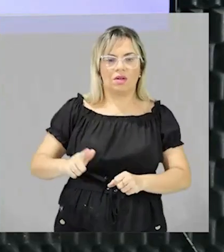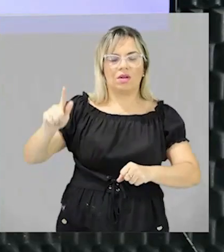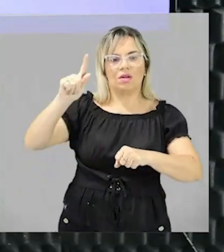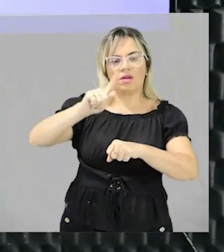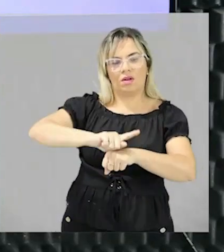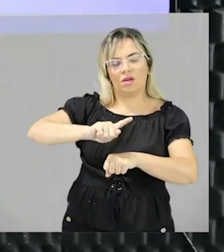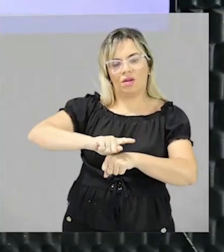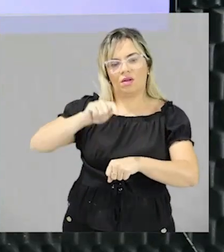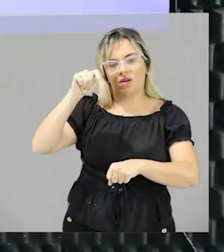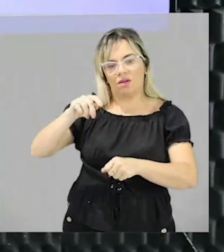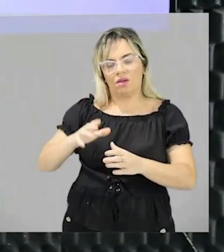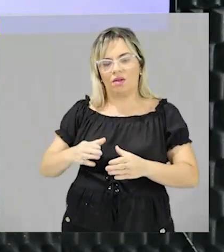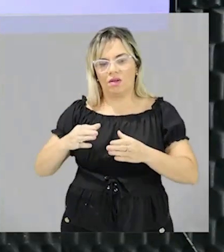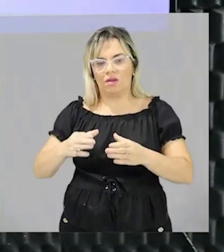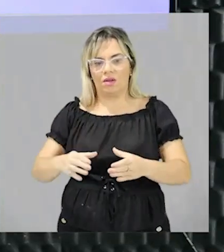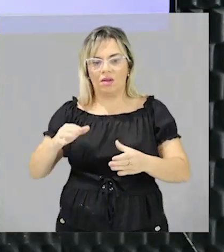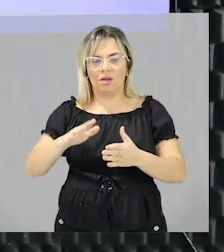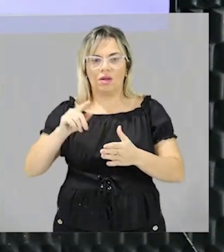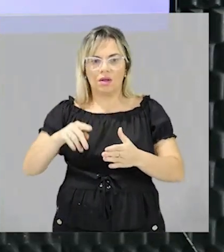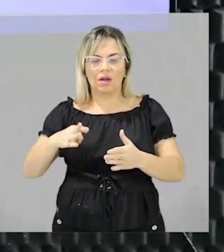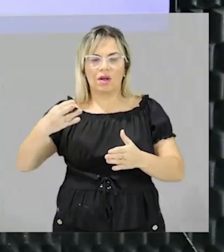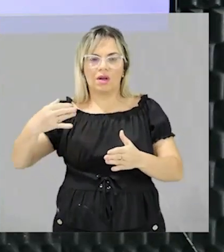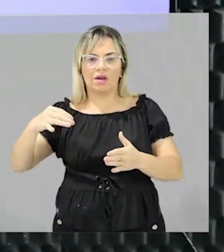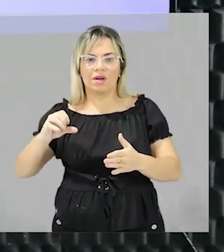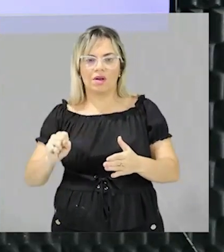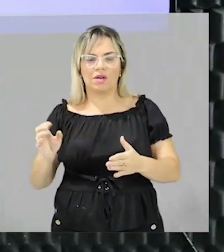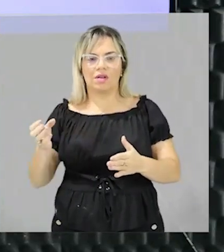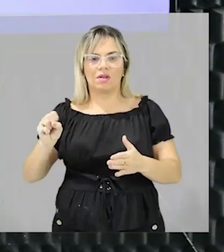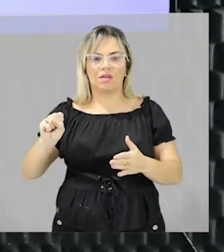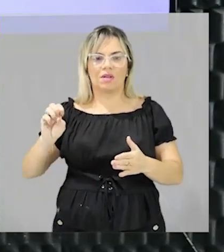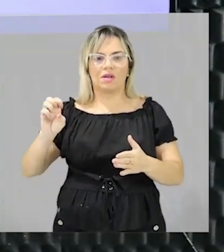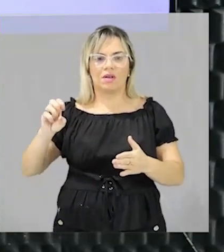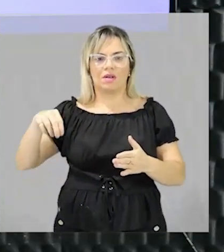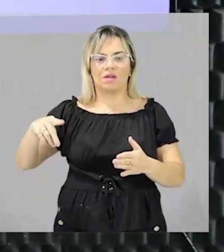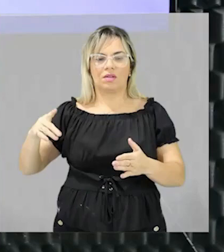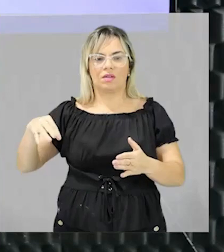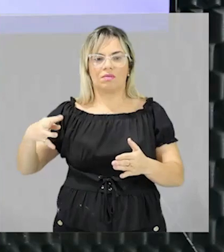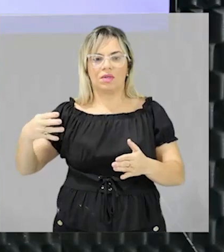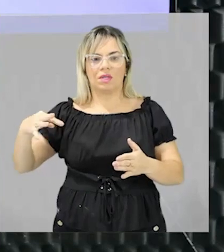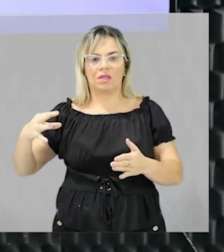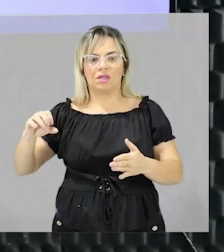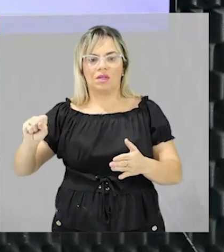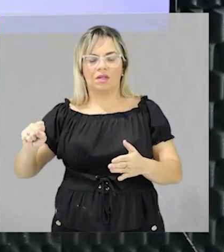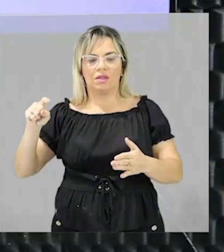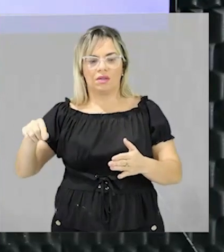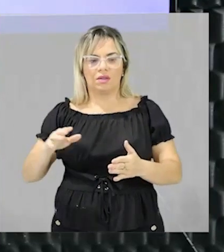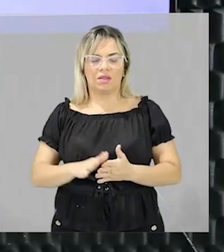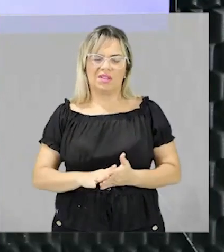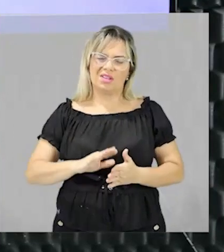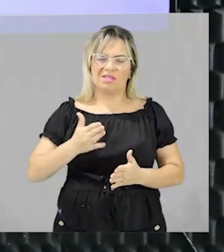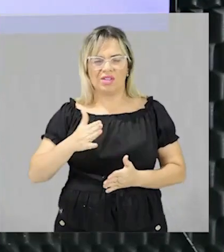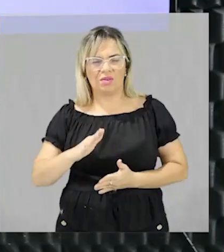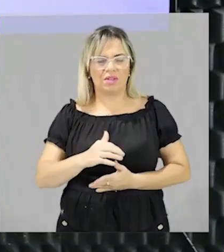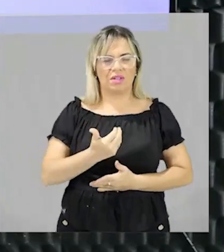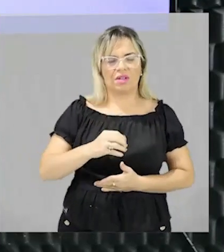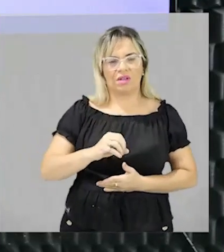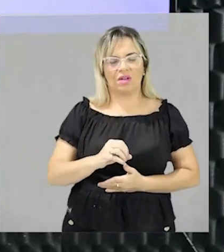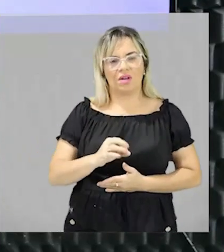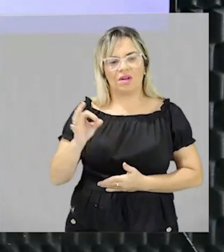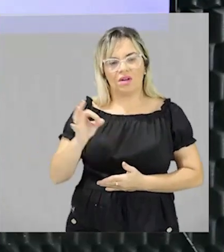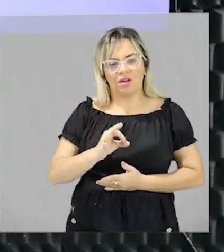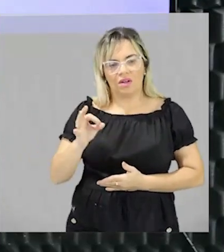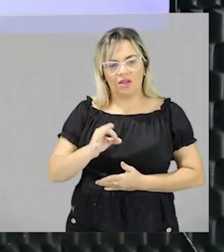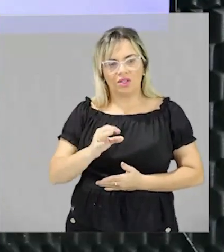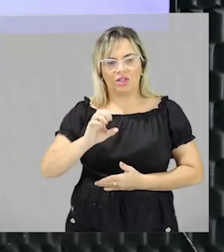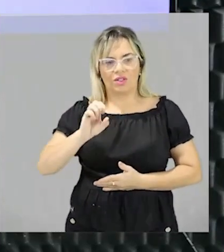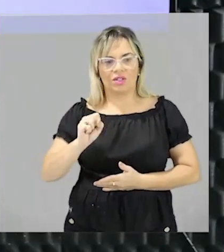geológica é situada em uma área de bacia sedimentar e mais ou menos 10% em área de escudo cristalino. Beleza?